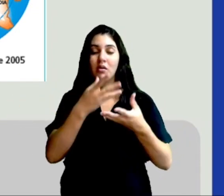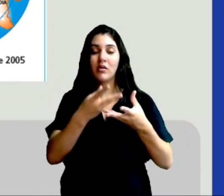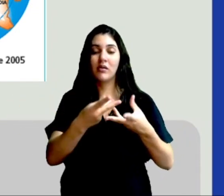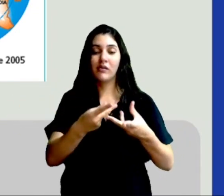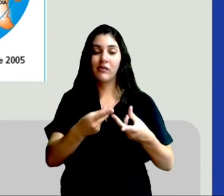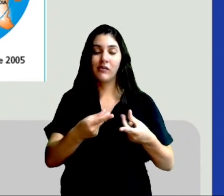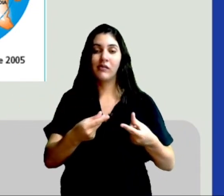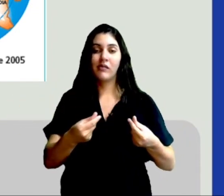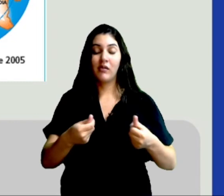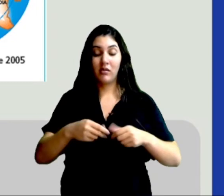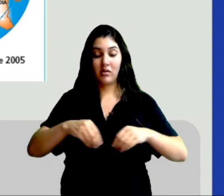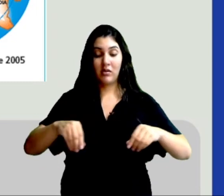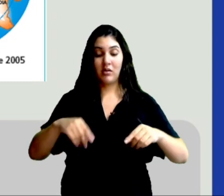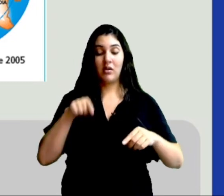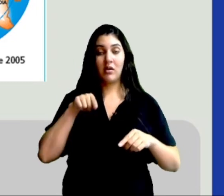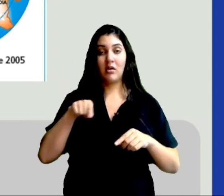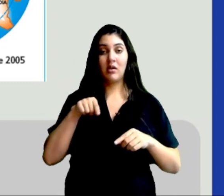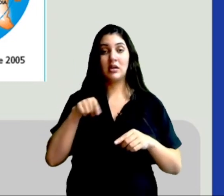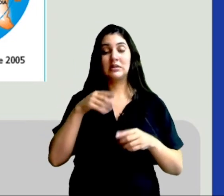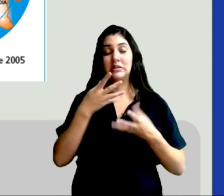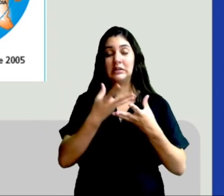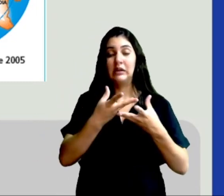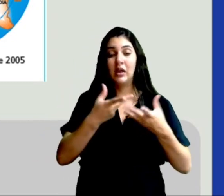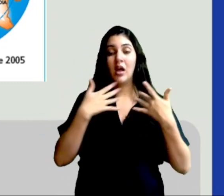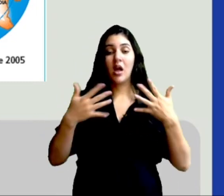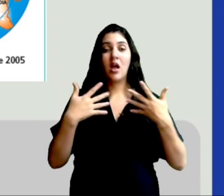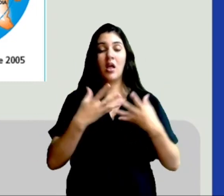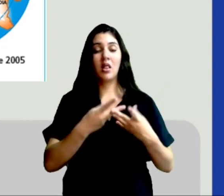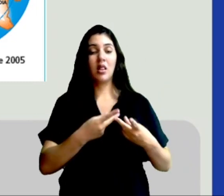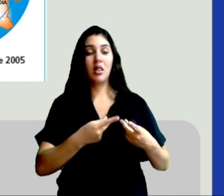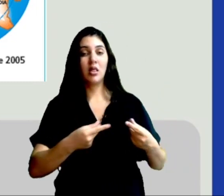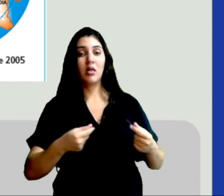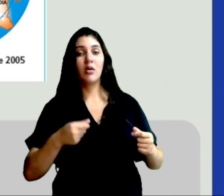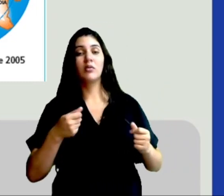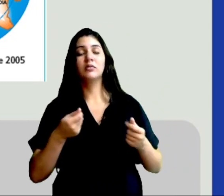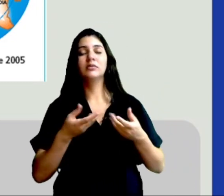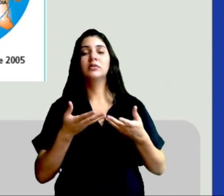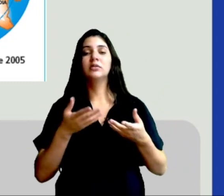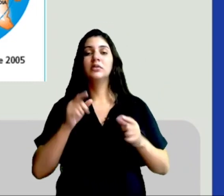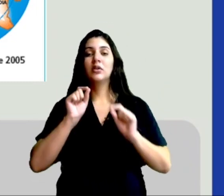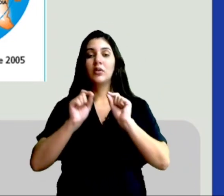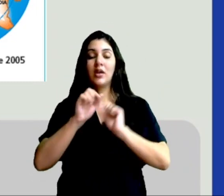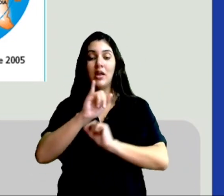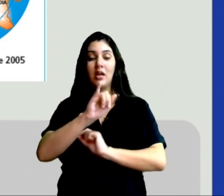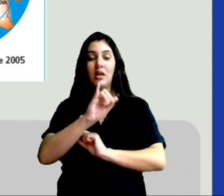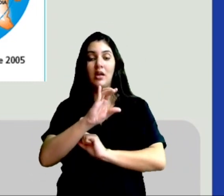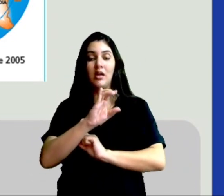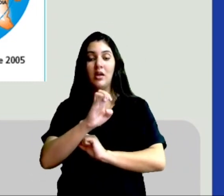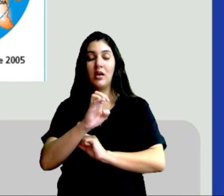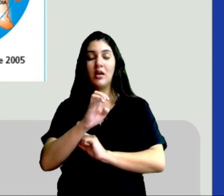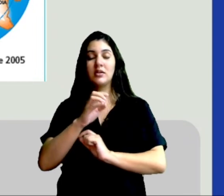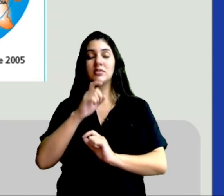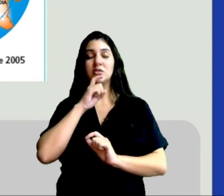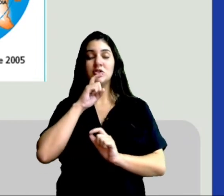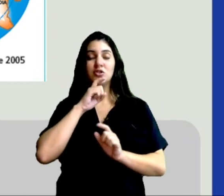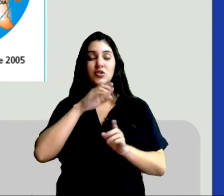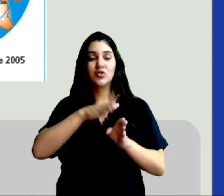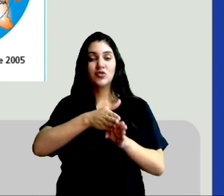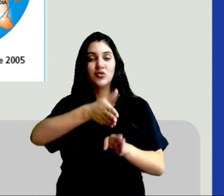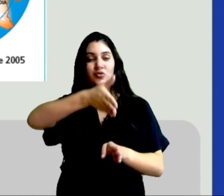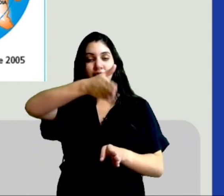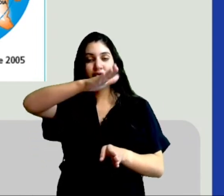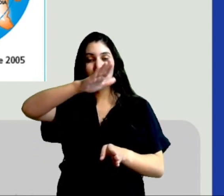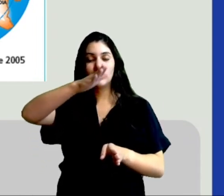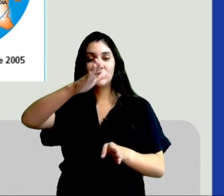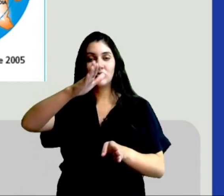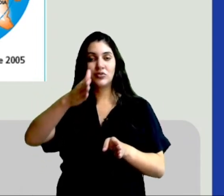da Terra. E esse calor ele vai derretendo, né, tanto os icebergs que se originam na Terra, né,